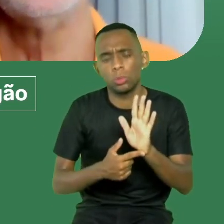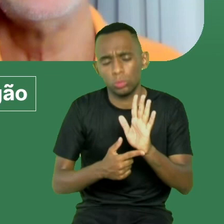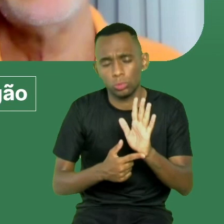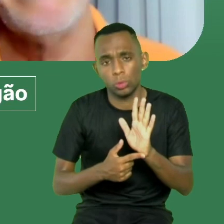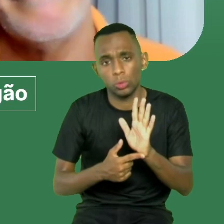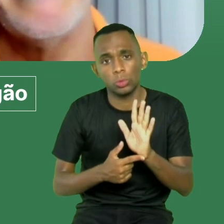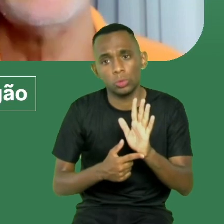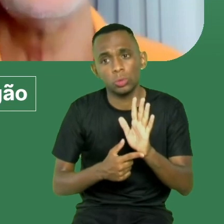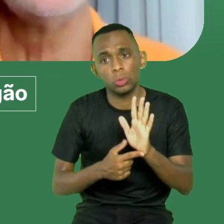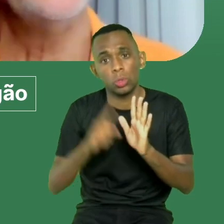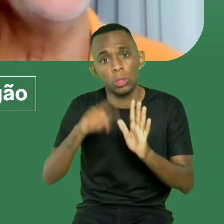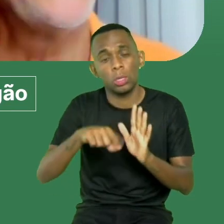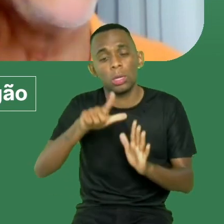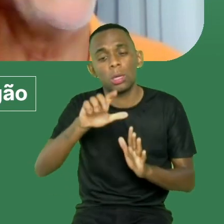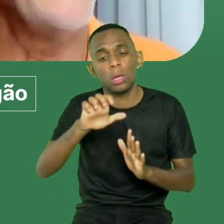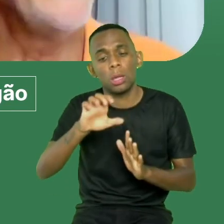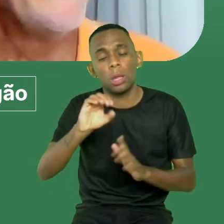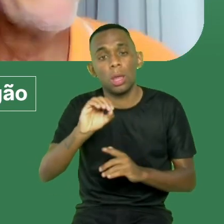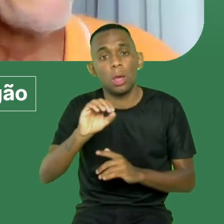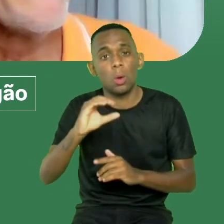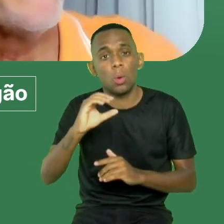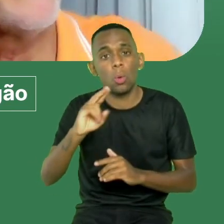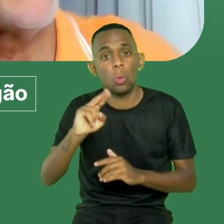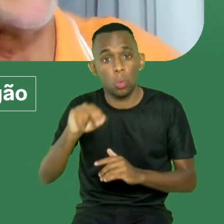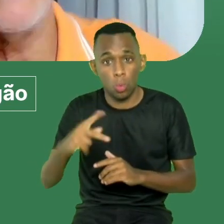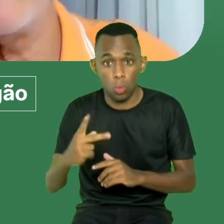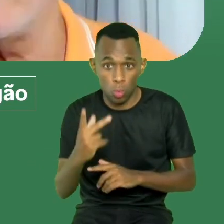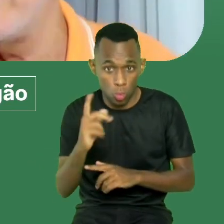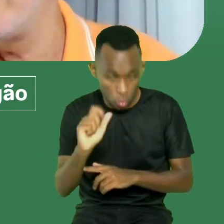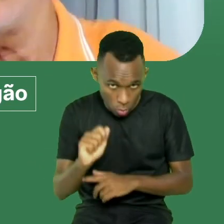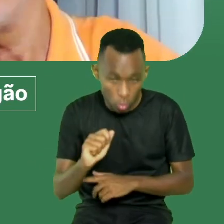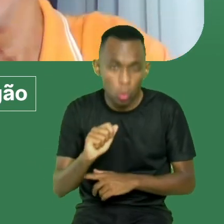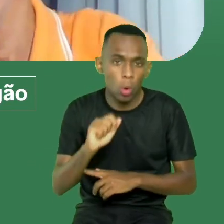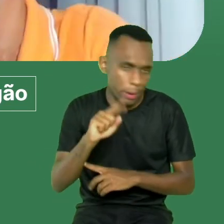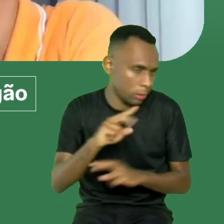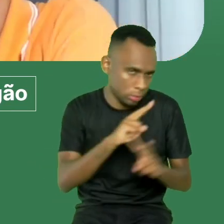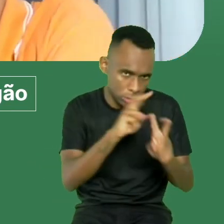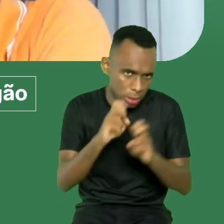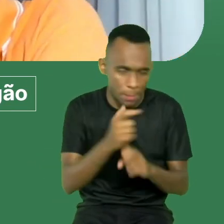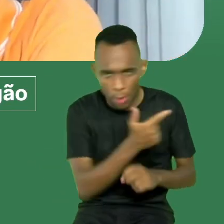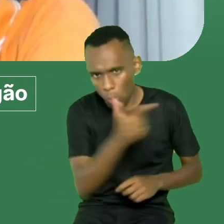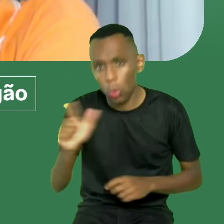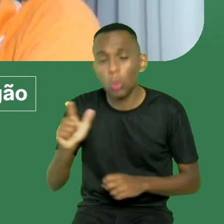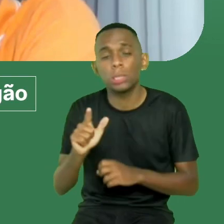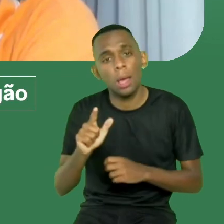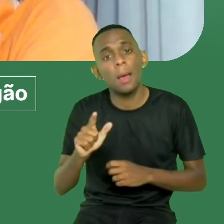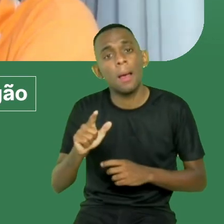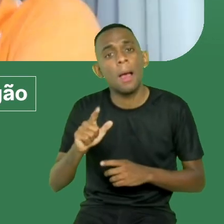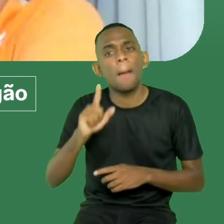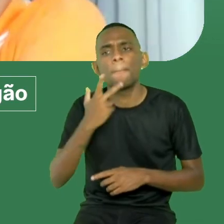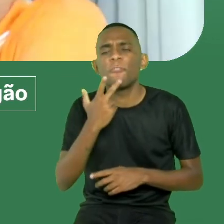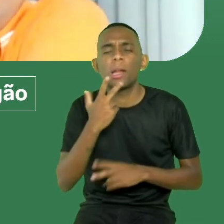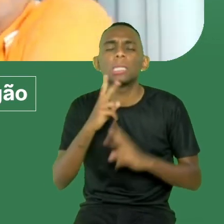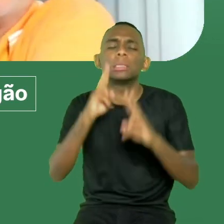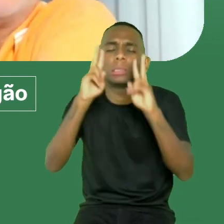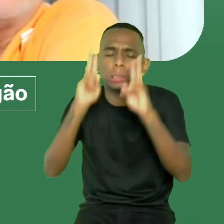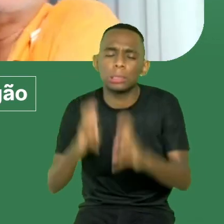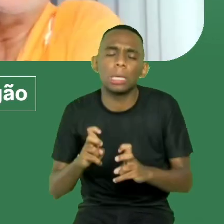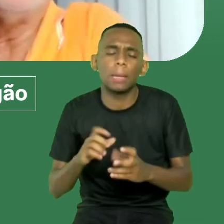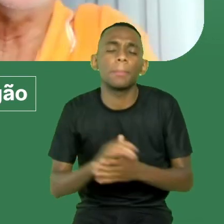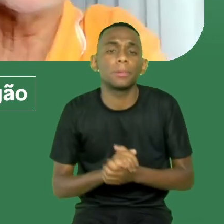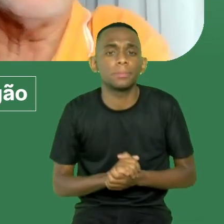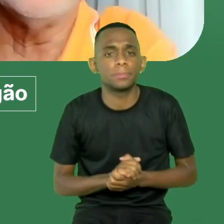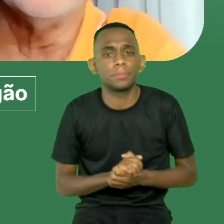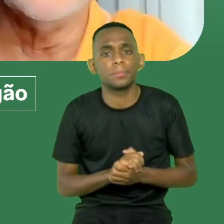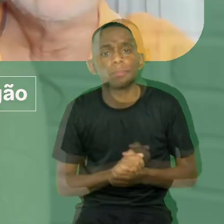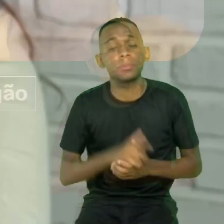infantil, que é o Léo Cunha, né, Isso. apesar de ser outra temática, mas vamos falar um É. pouquinho O desse Léo, o livro.